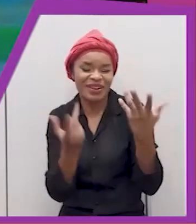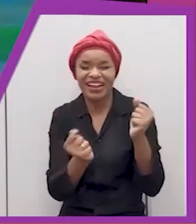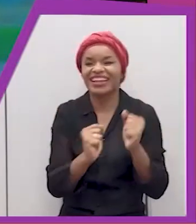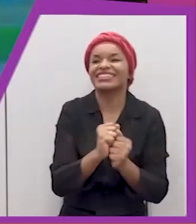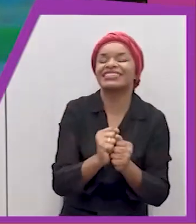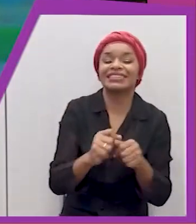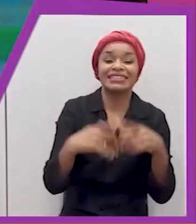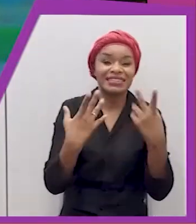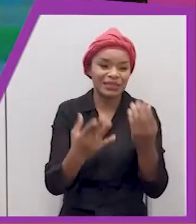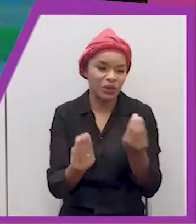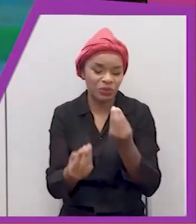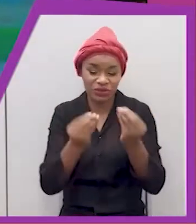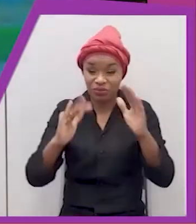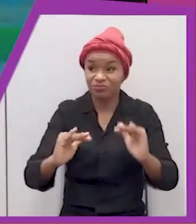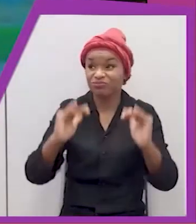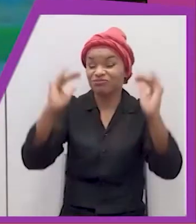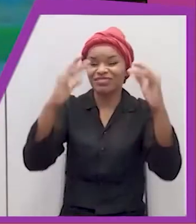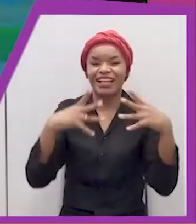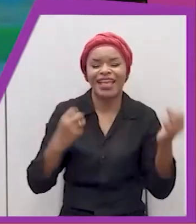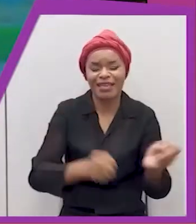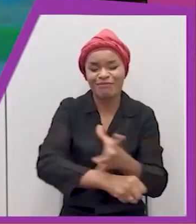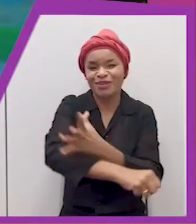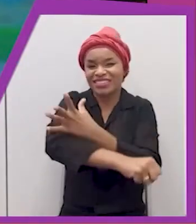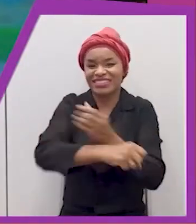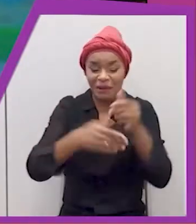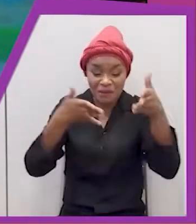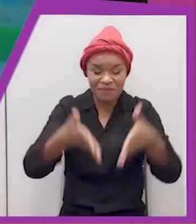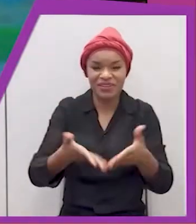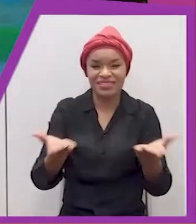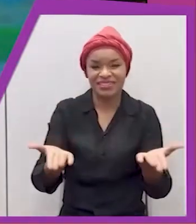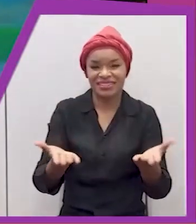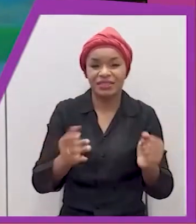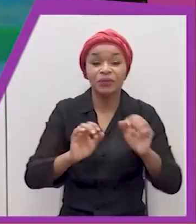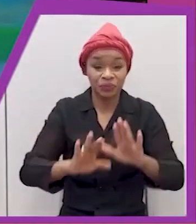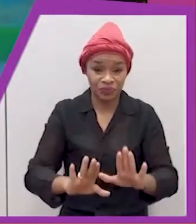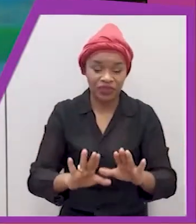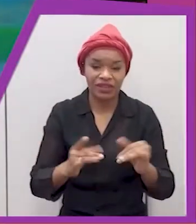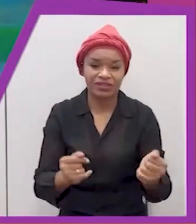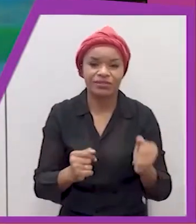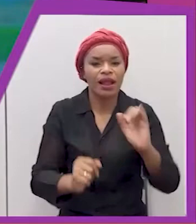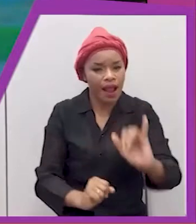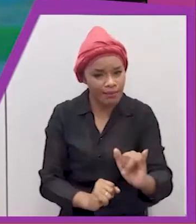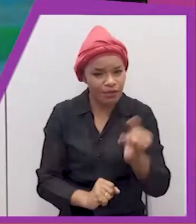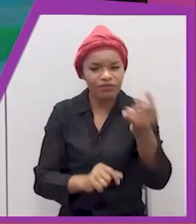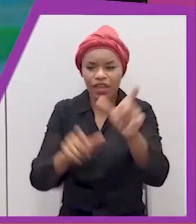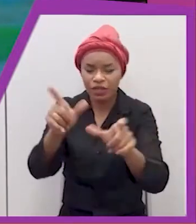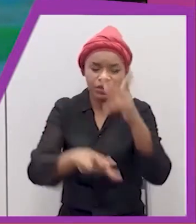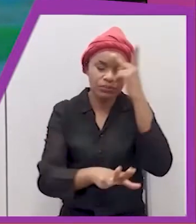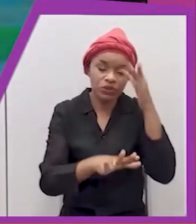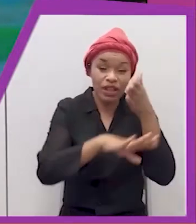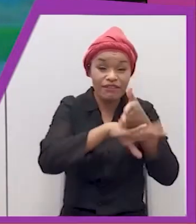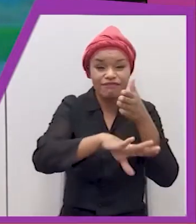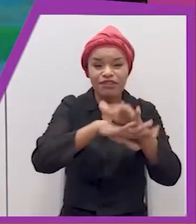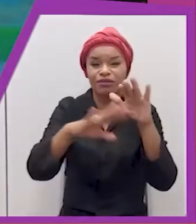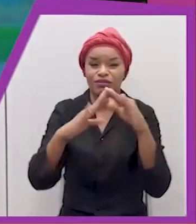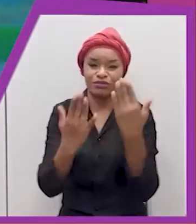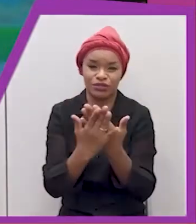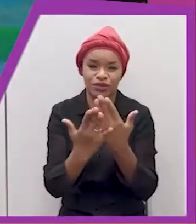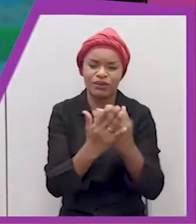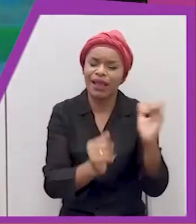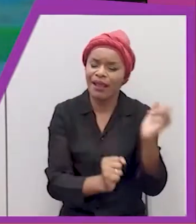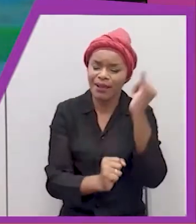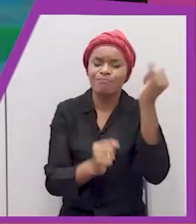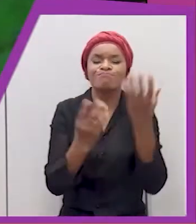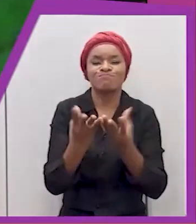a frente com o público né e nós estamos no vídeo mas assim meu coração está aí com vocês o tempo inteiro